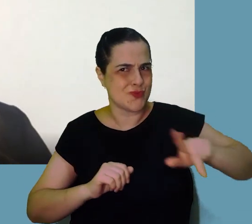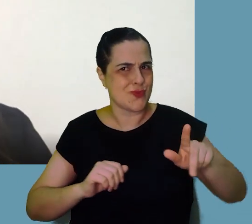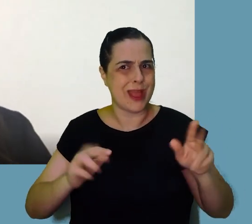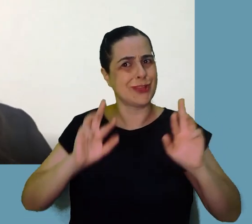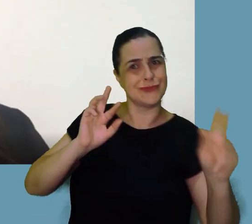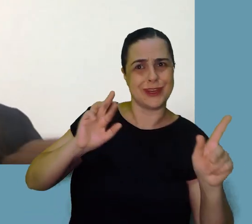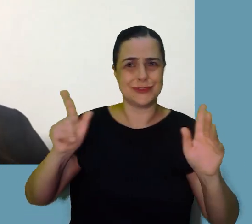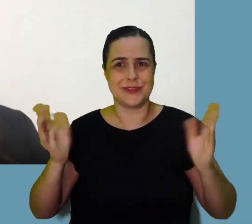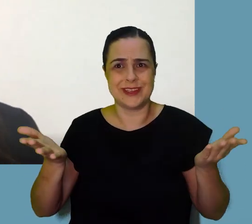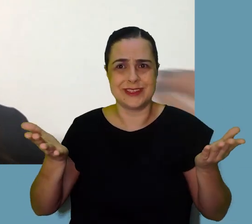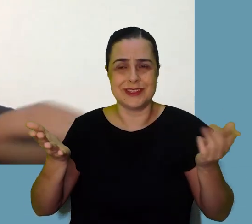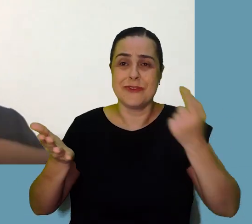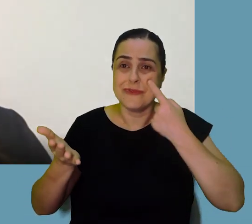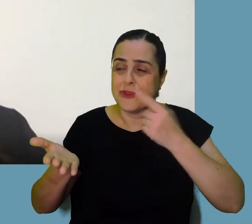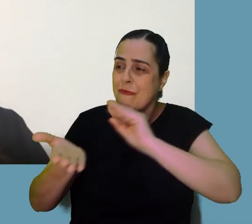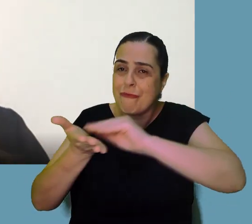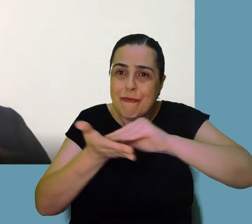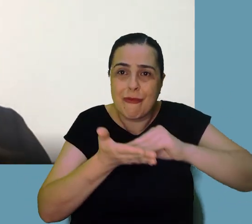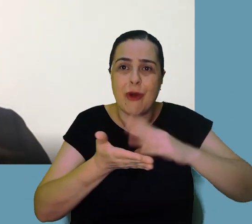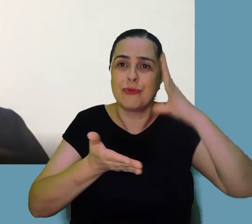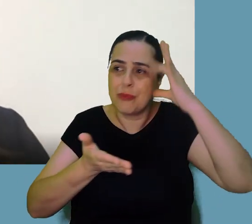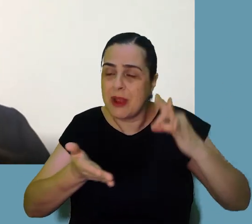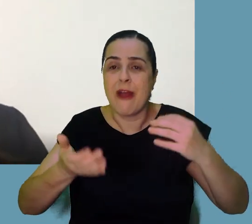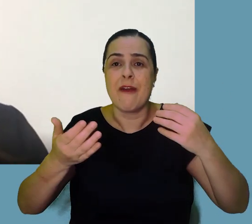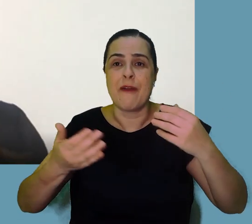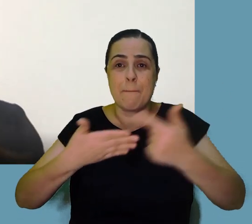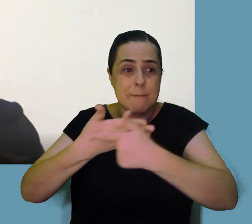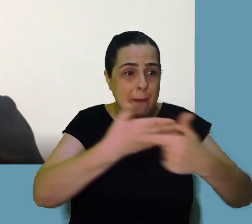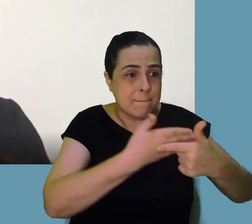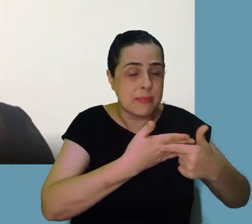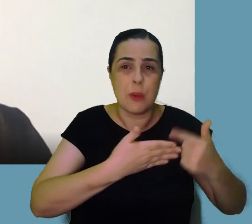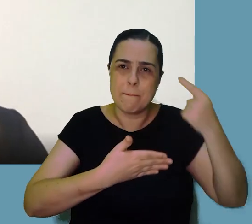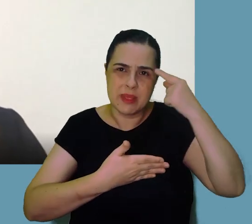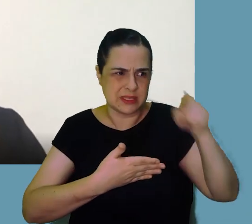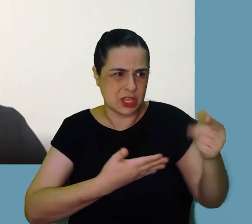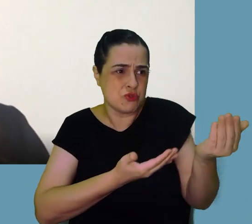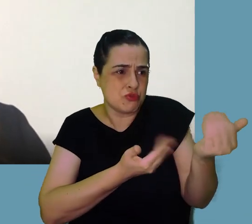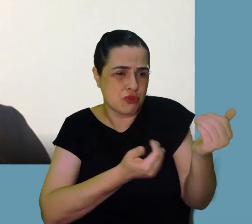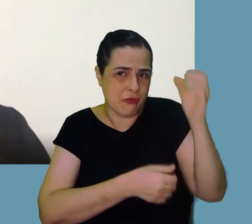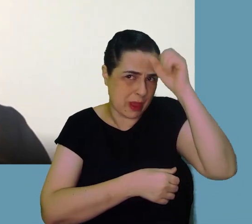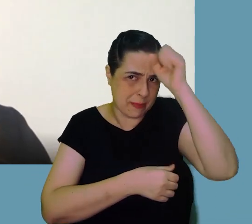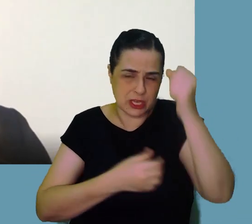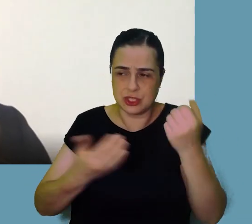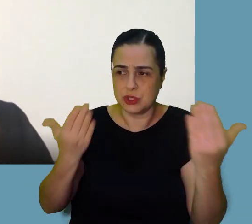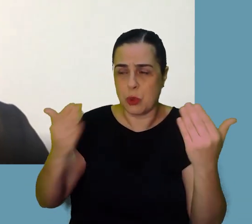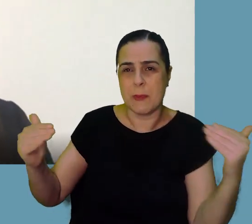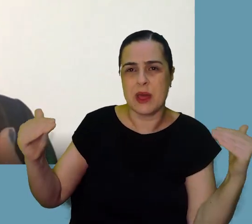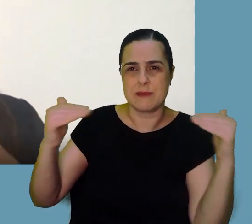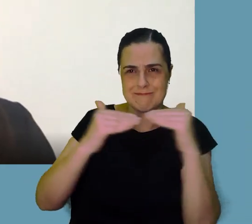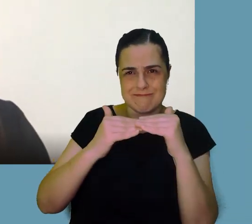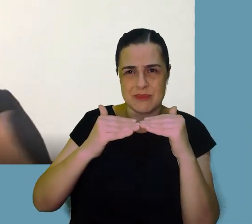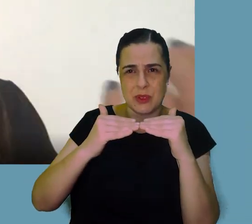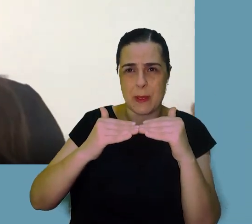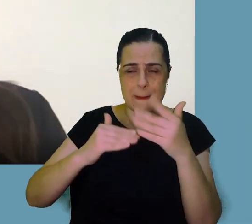vendo, né, de expectativa que a área recebe um jovem aprendiz achando que é um estagiário. E aí, ou se não,